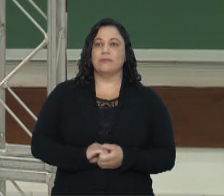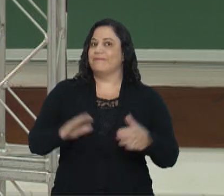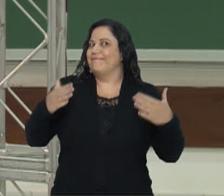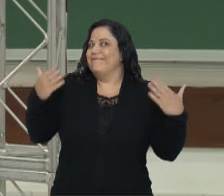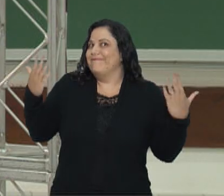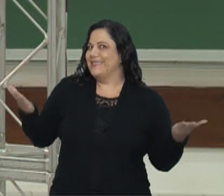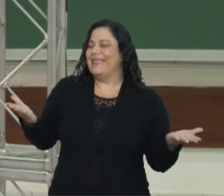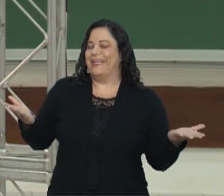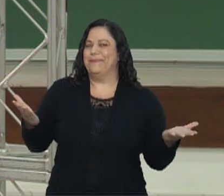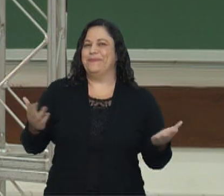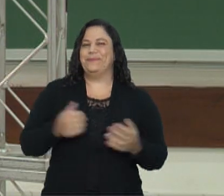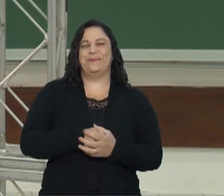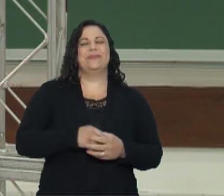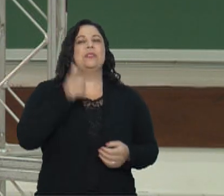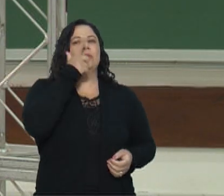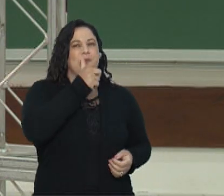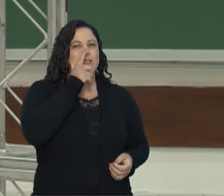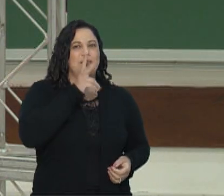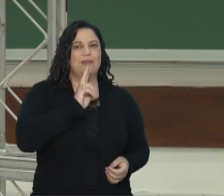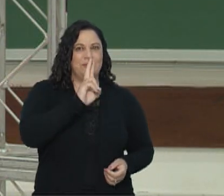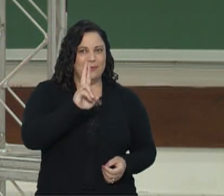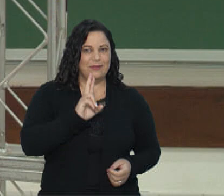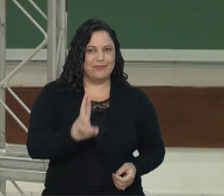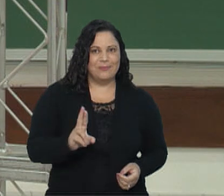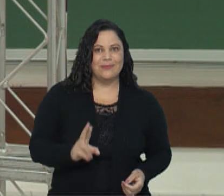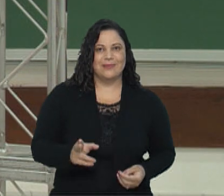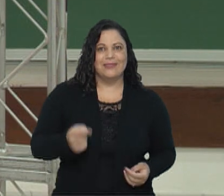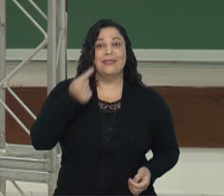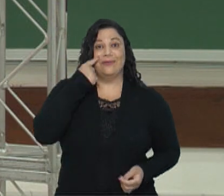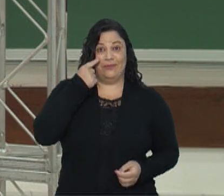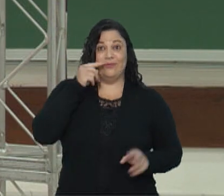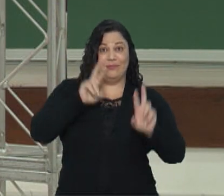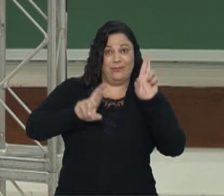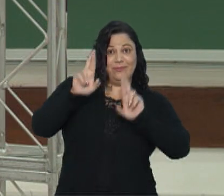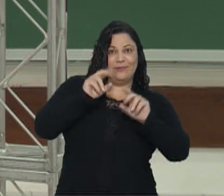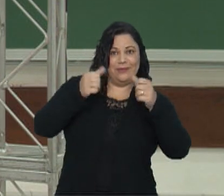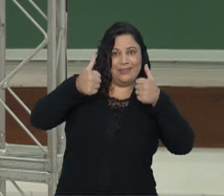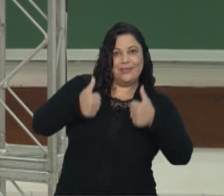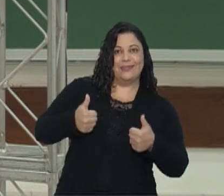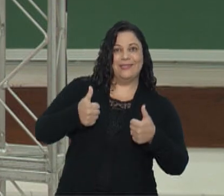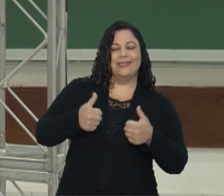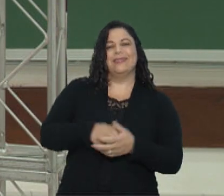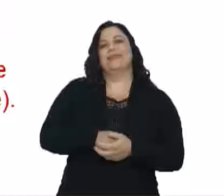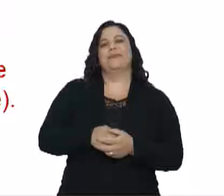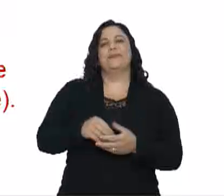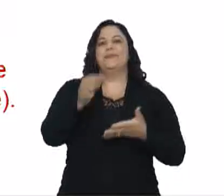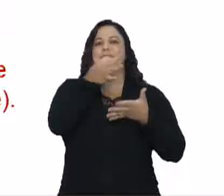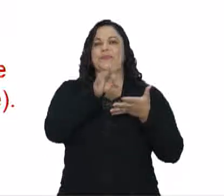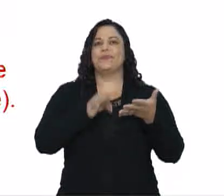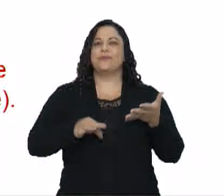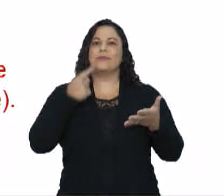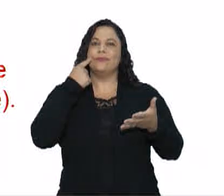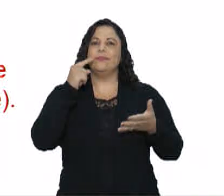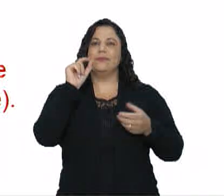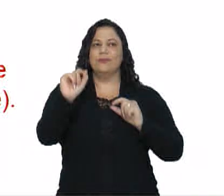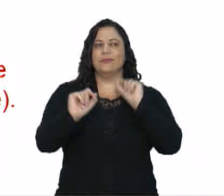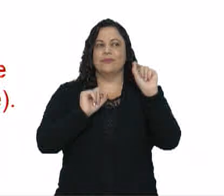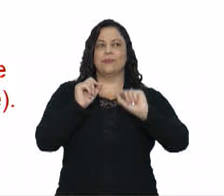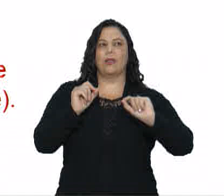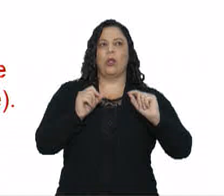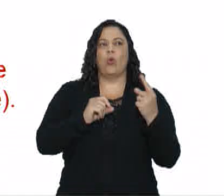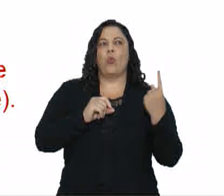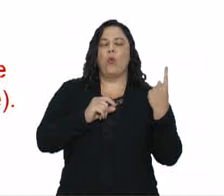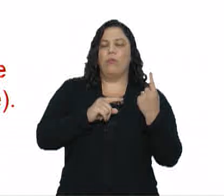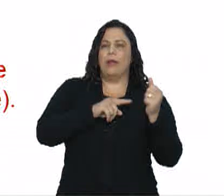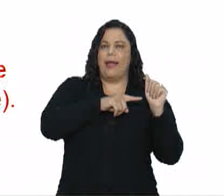Daí, pessoal, deram conta aí? Né? Então, vamos verificar lá. Aqui, ó. 1. E